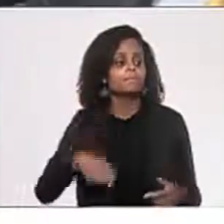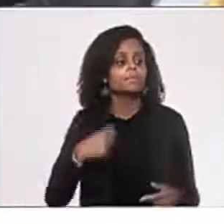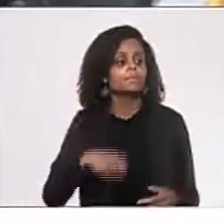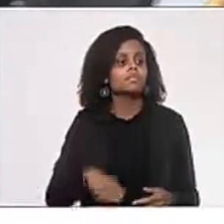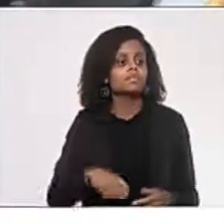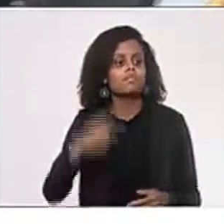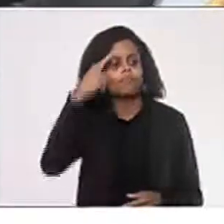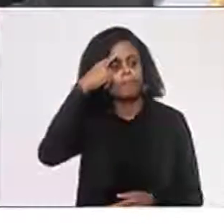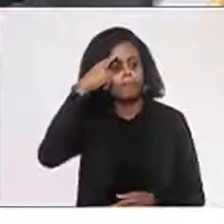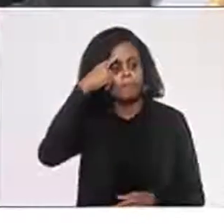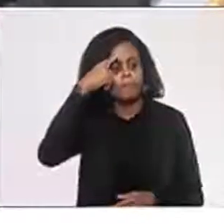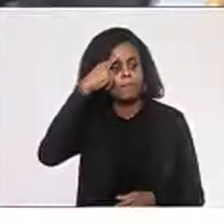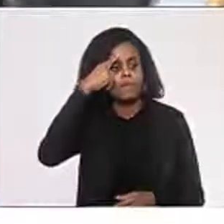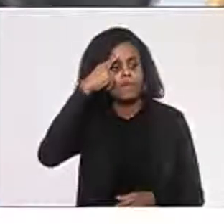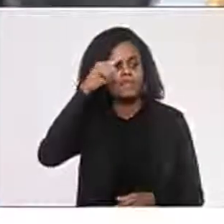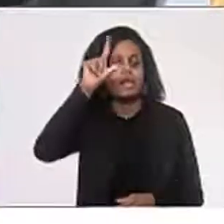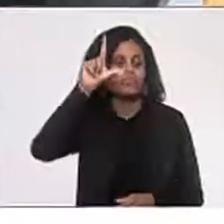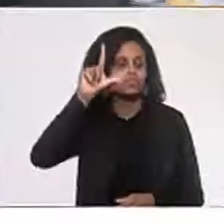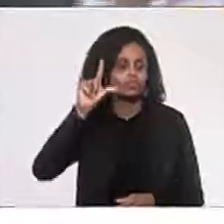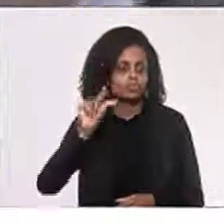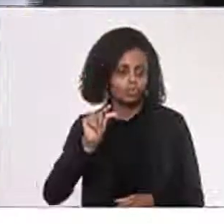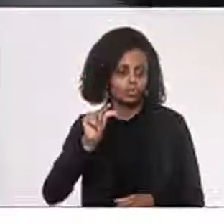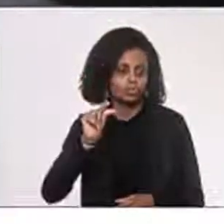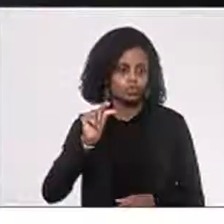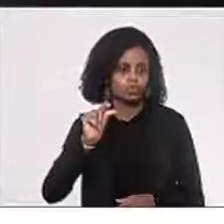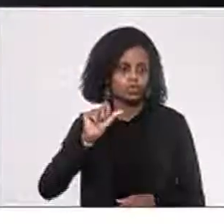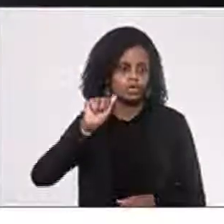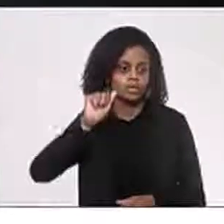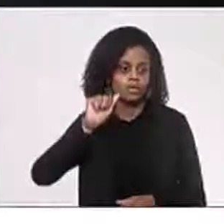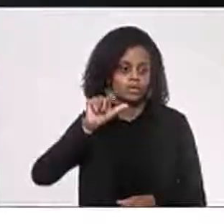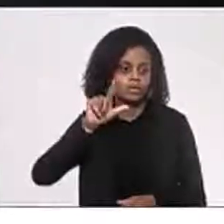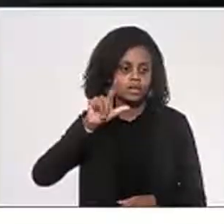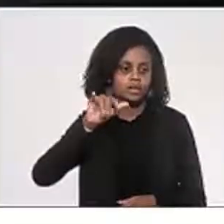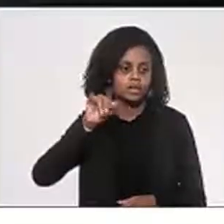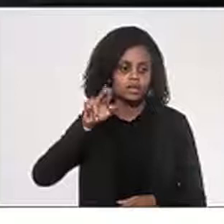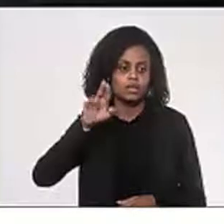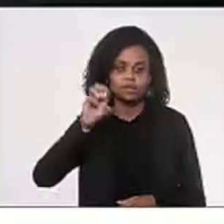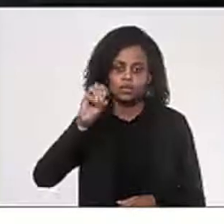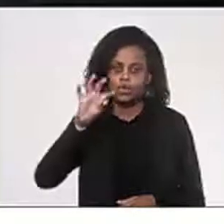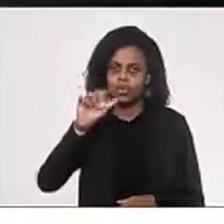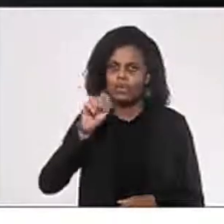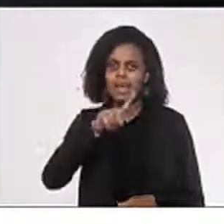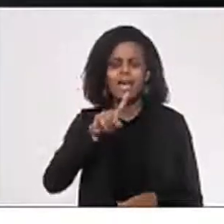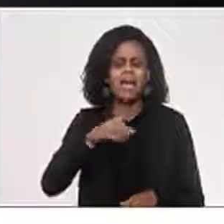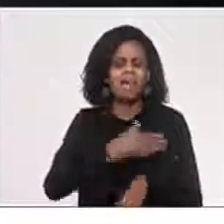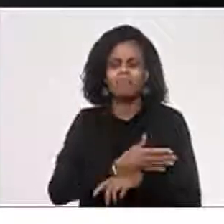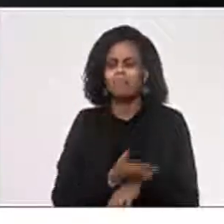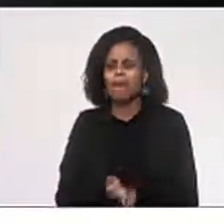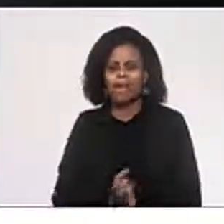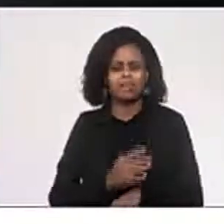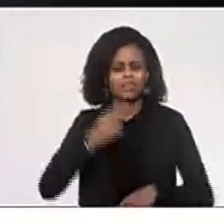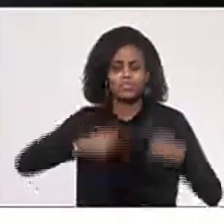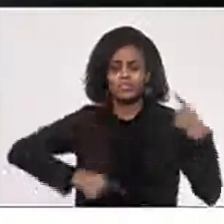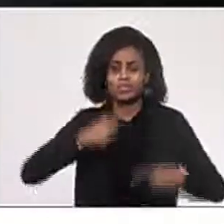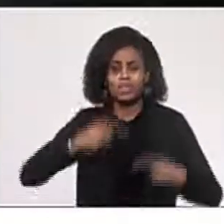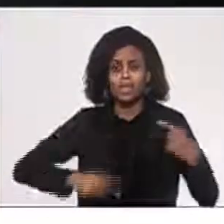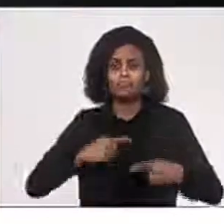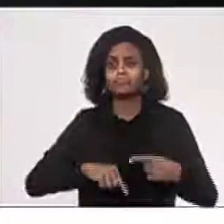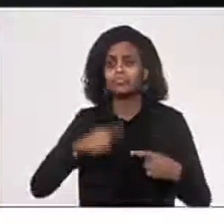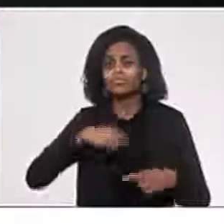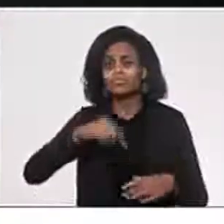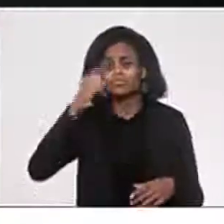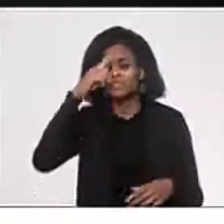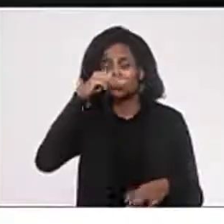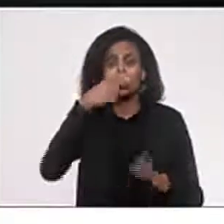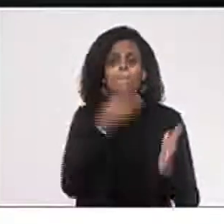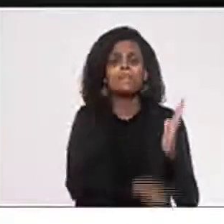pensar em baixar essa alíquota. Está totalmente defasada essa discussão, nós estamos perdendo para São